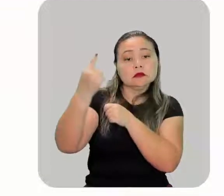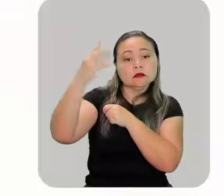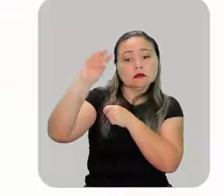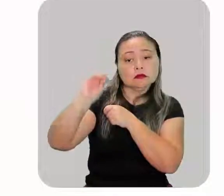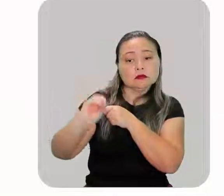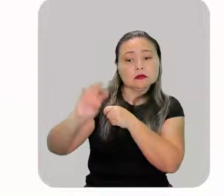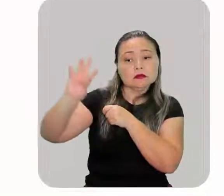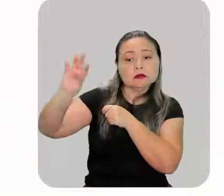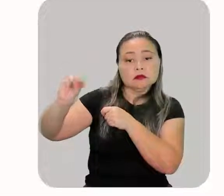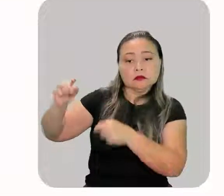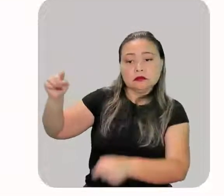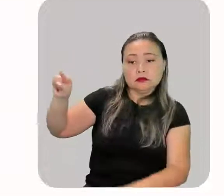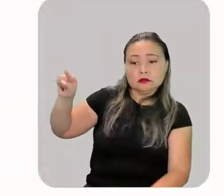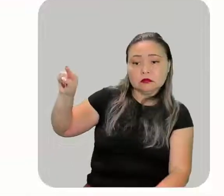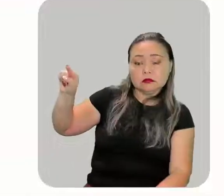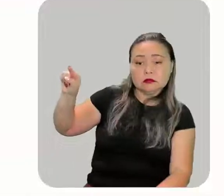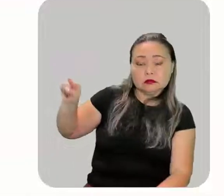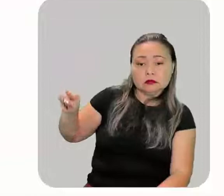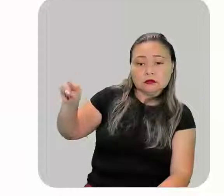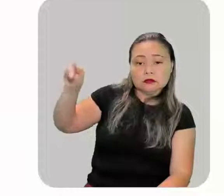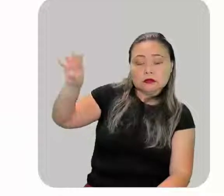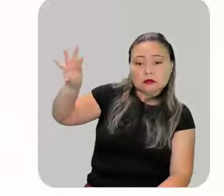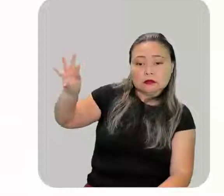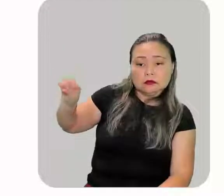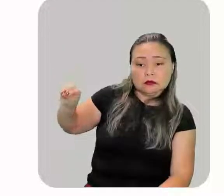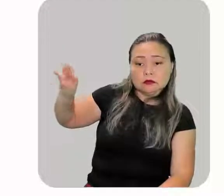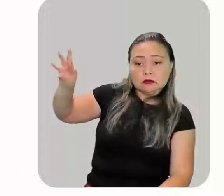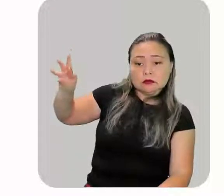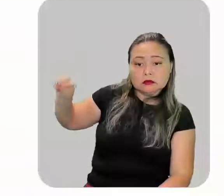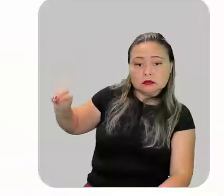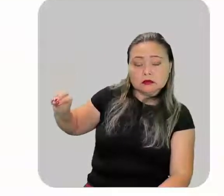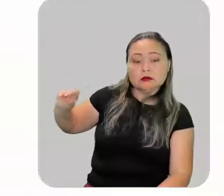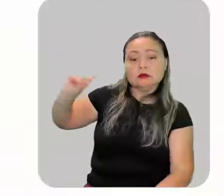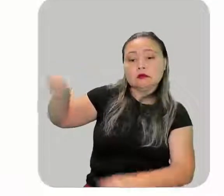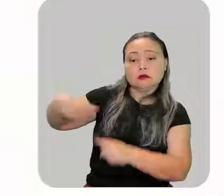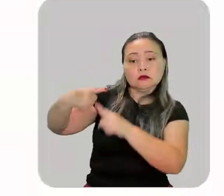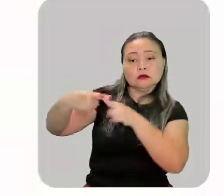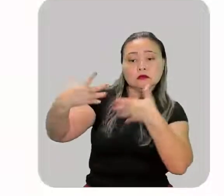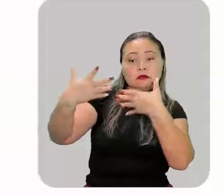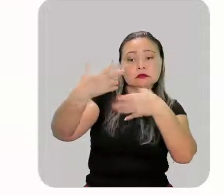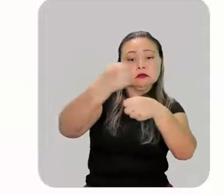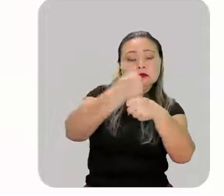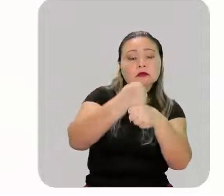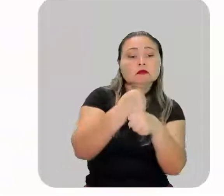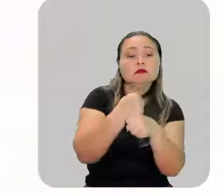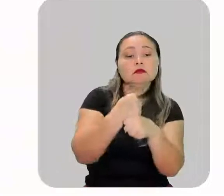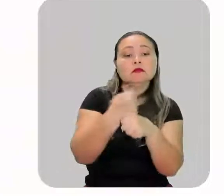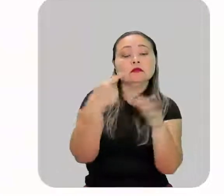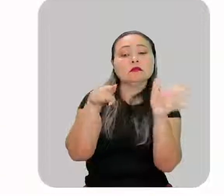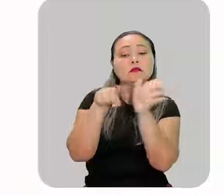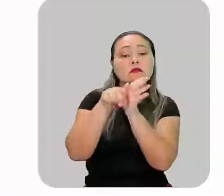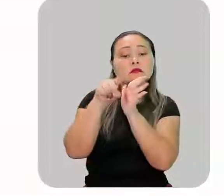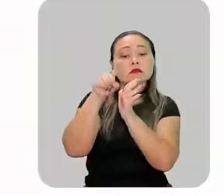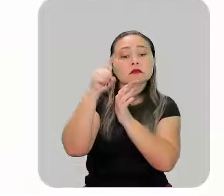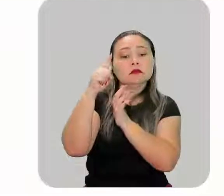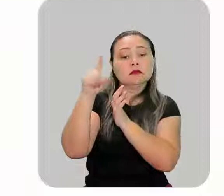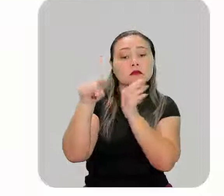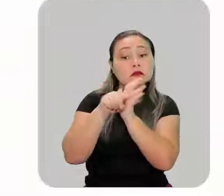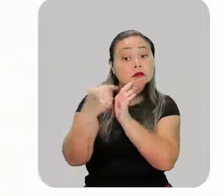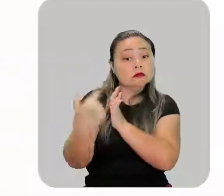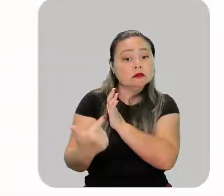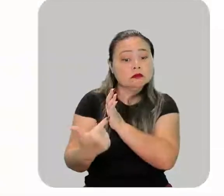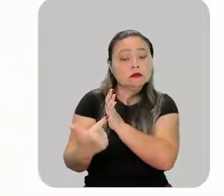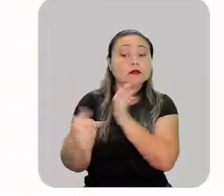lá. Baixamos o primeiro e vamos seguir o baile aqui. Multiplica e soma. 1 vezes 1. 1. Com menos 3? Menos